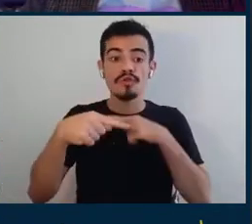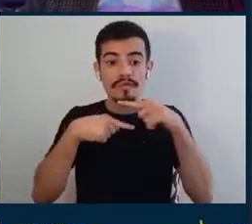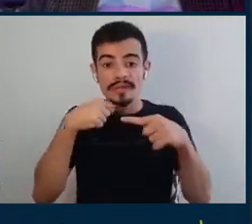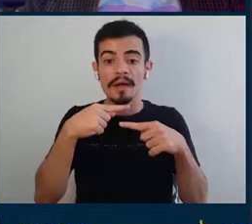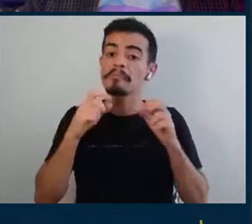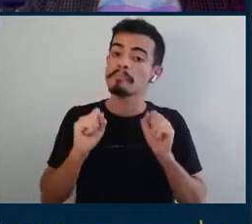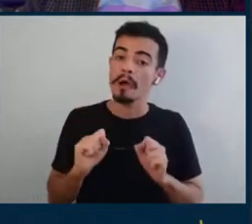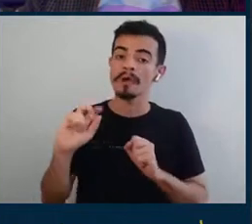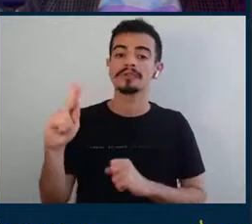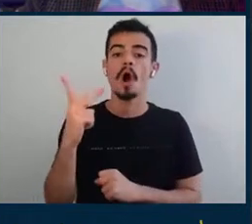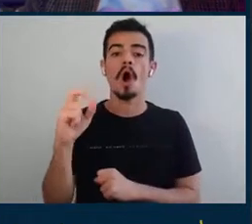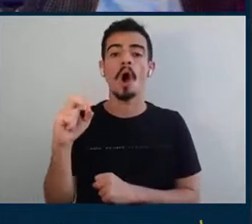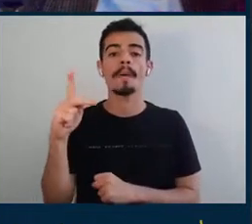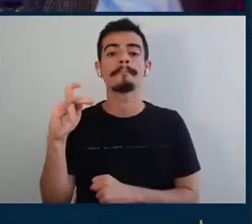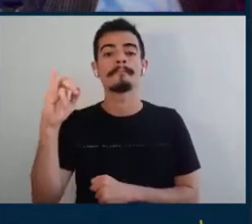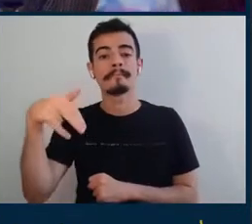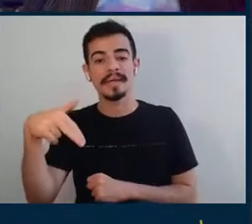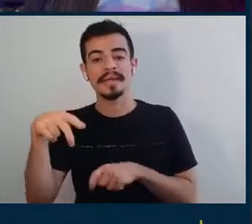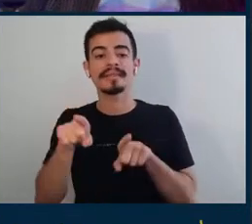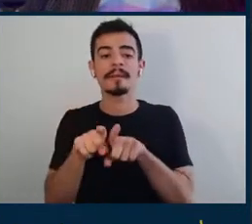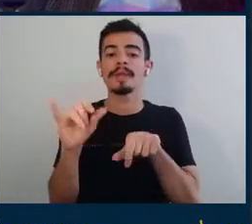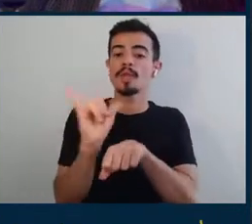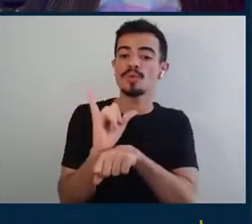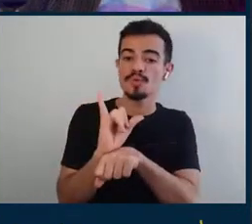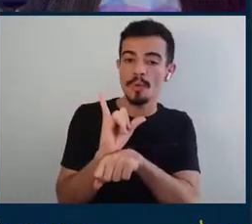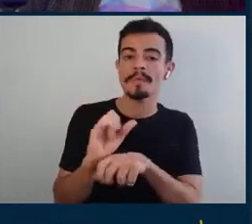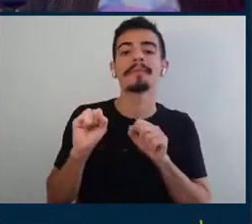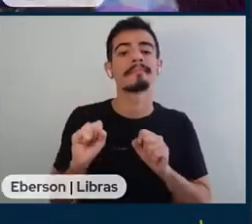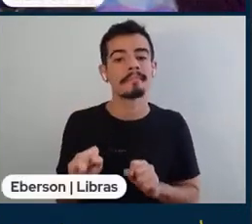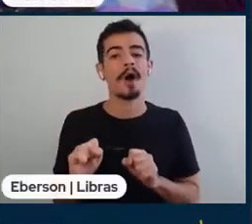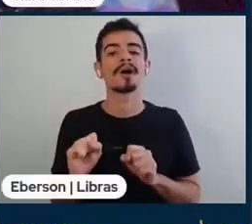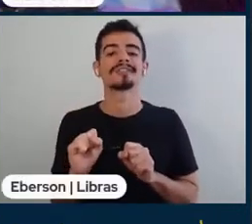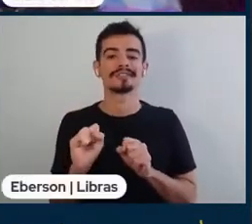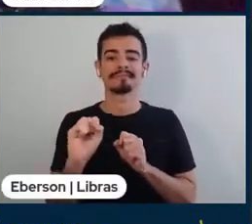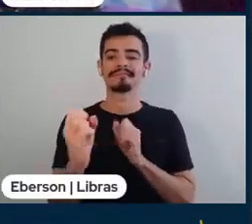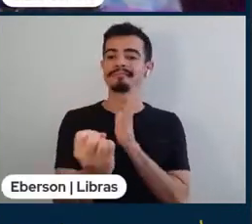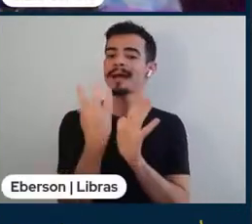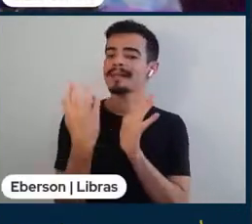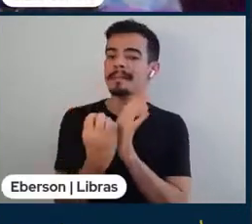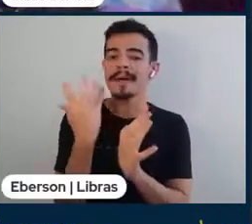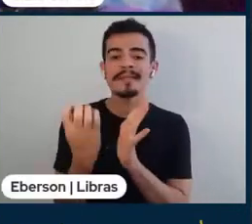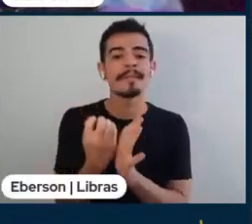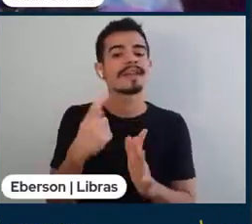ó. Ó o Maicon. Salve, galera! Salve, Maicon!